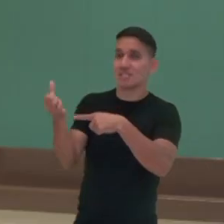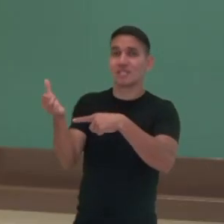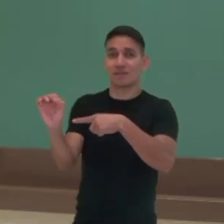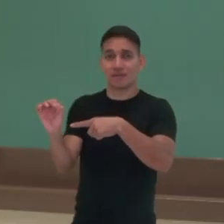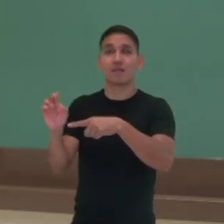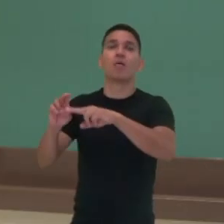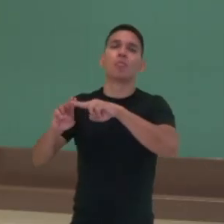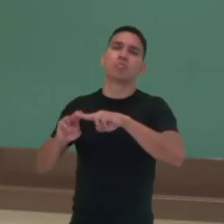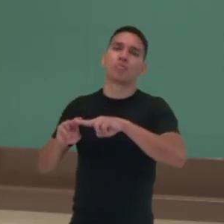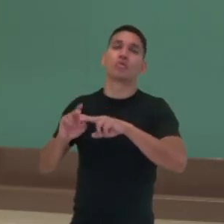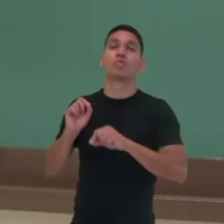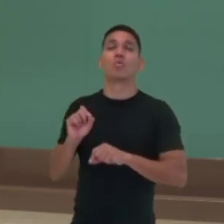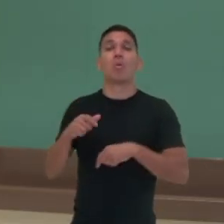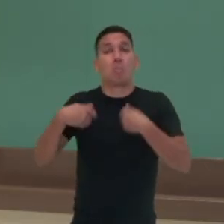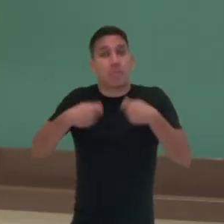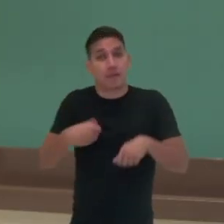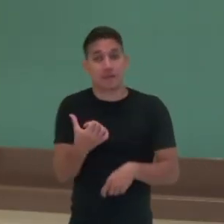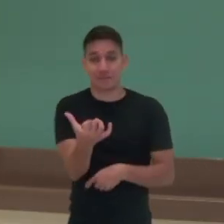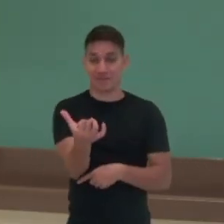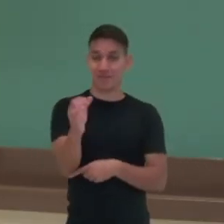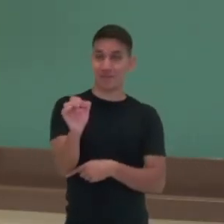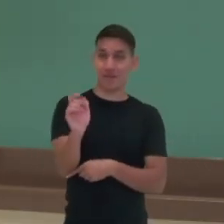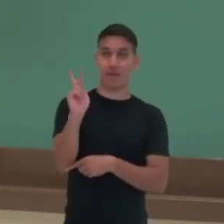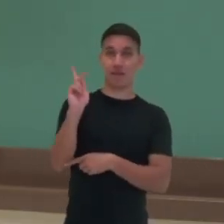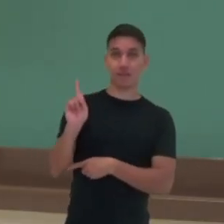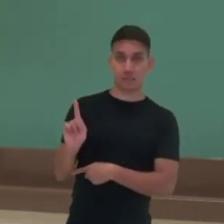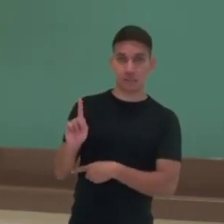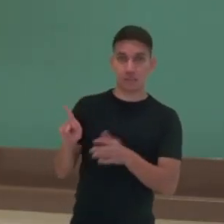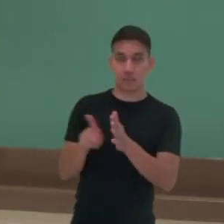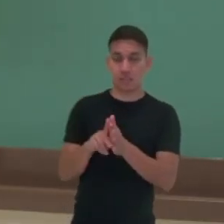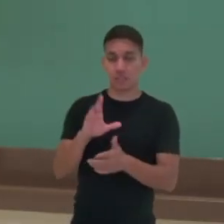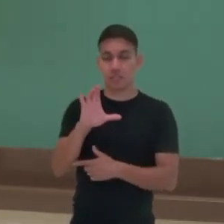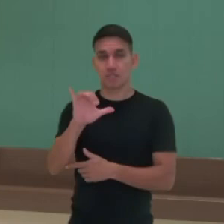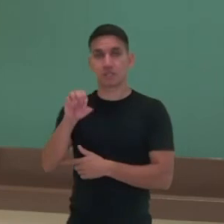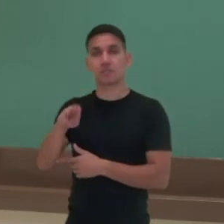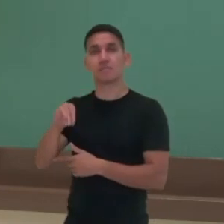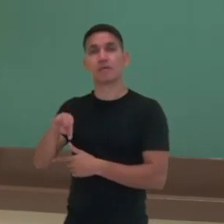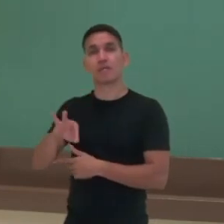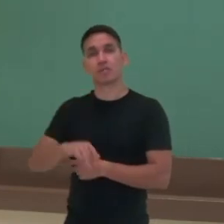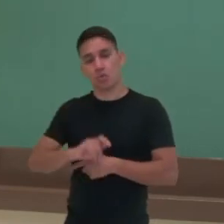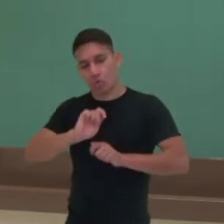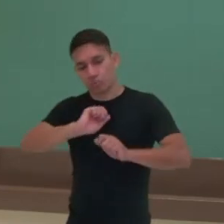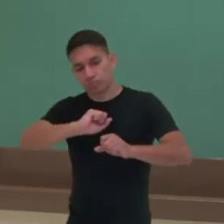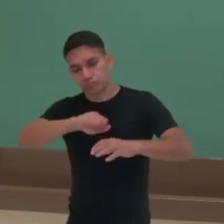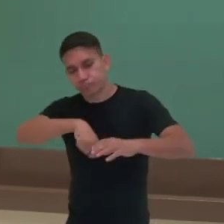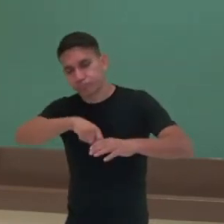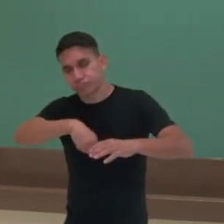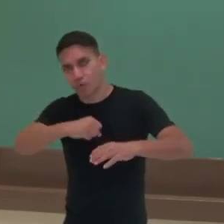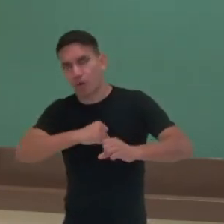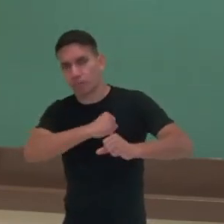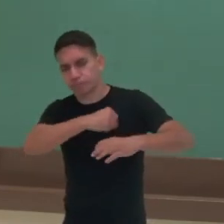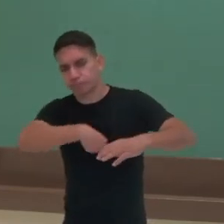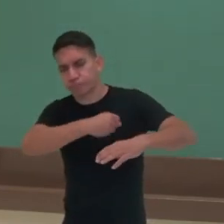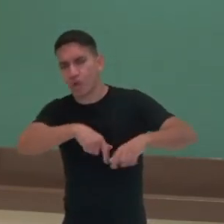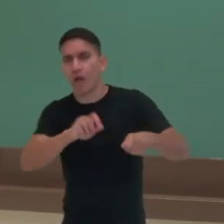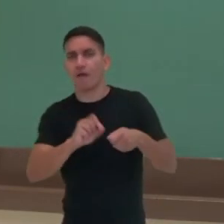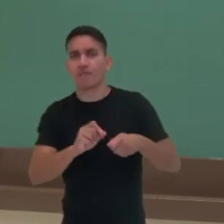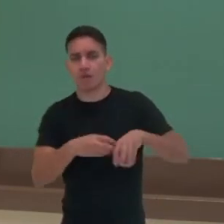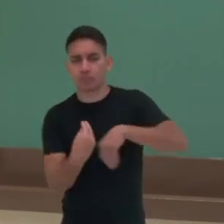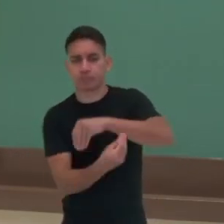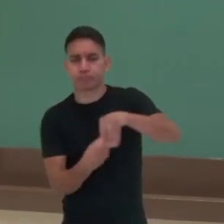digo então que eu vou precisar de 60 quilos de cimento para poder fazer essa mistura,